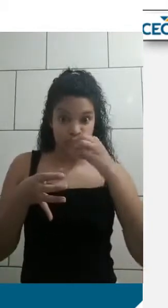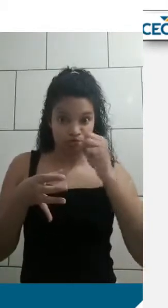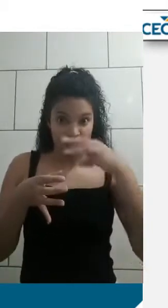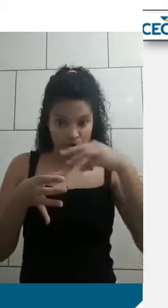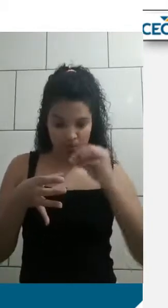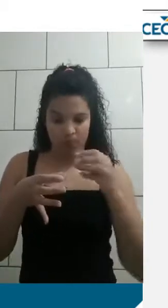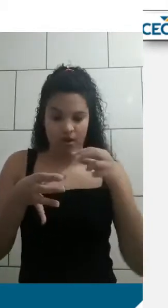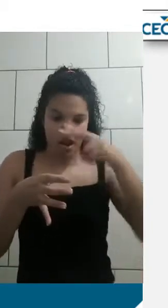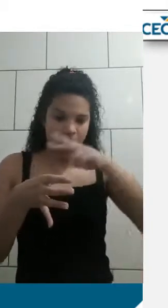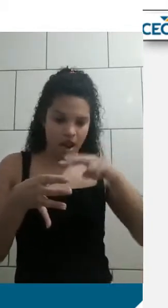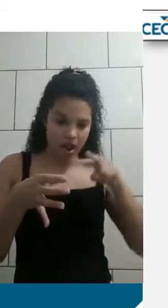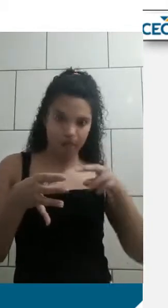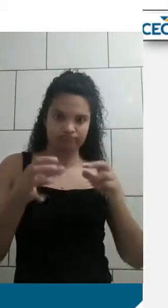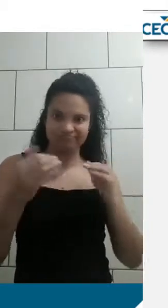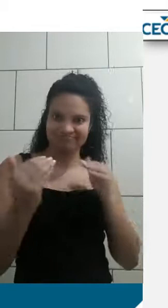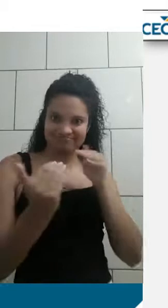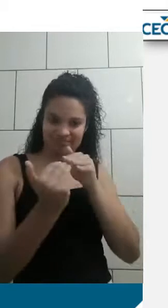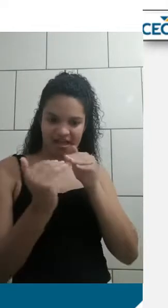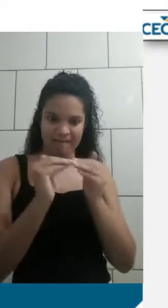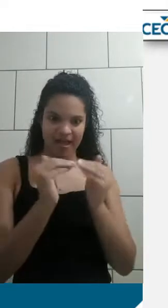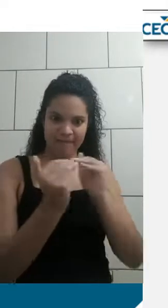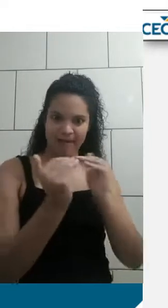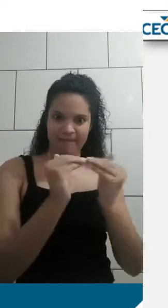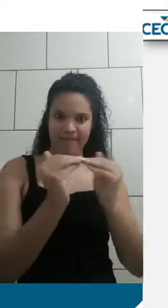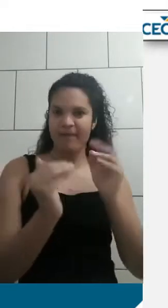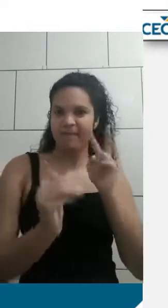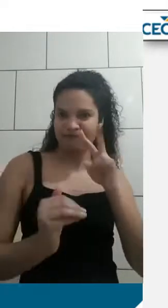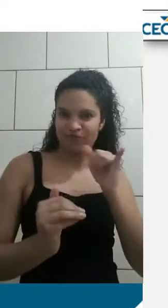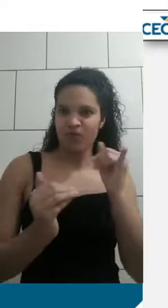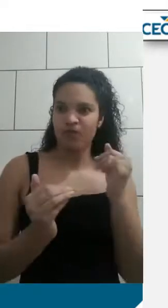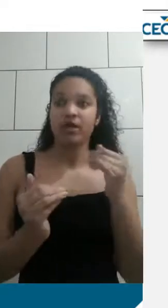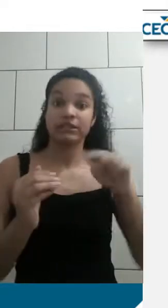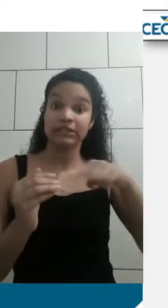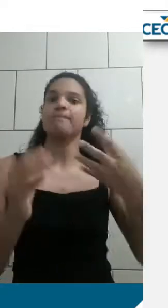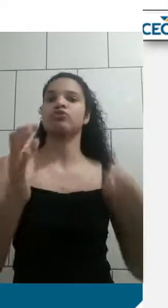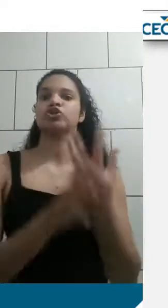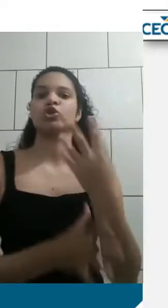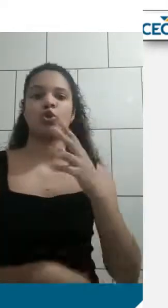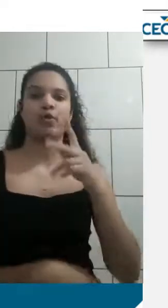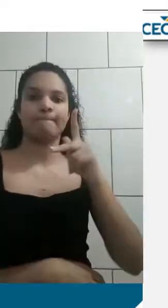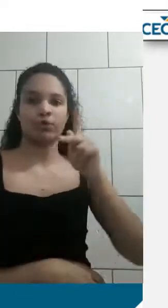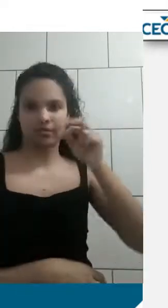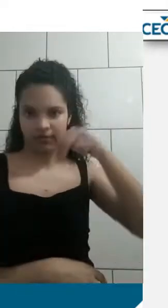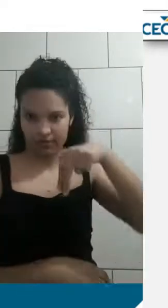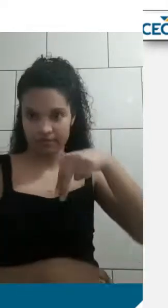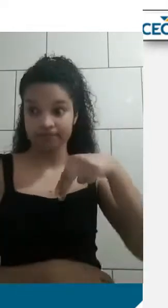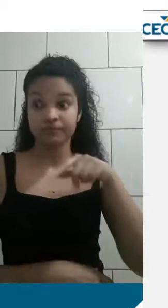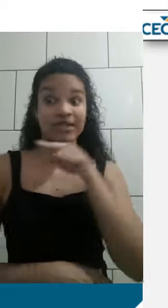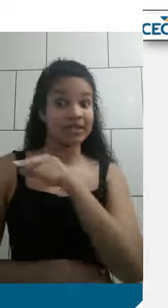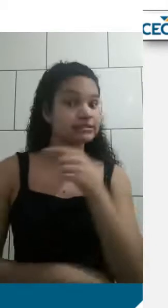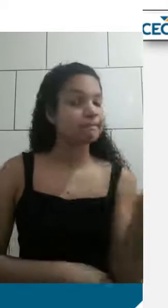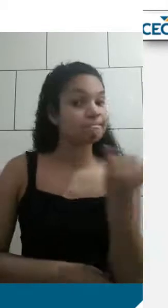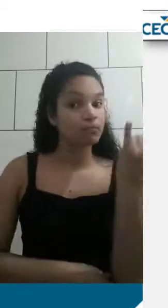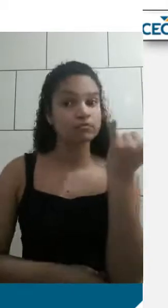em uma molécula de proteína. Essa sequência, como vocês viram, é importante para a função da proteína na célula e isso está